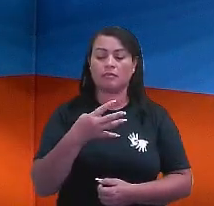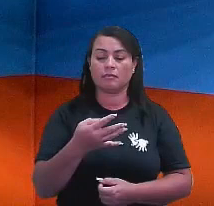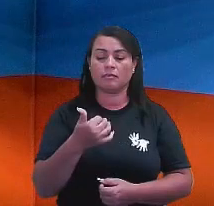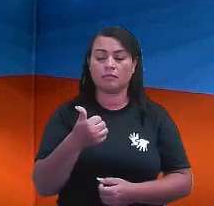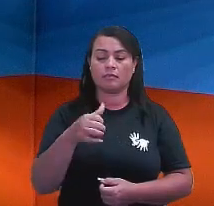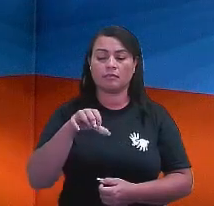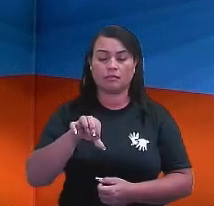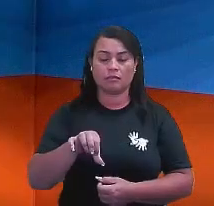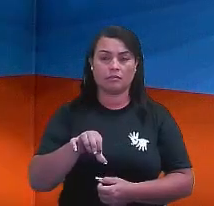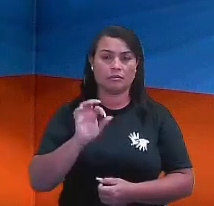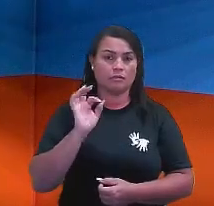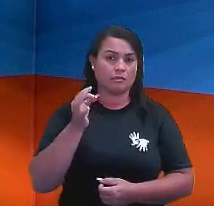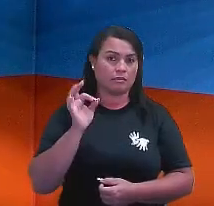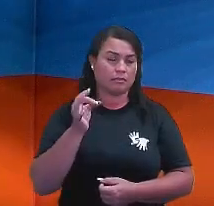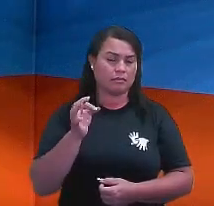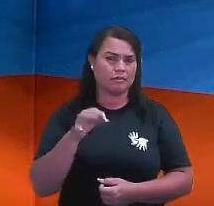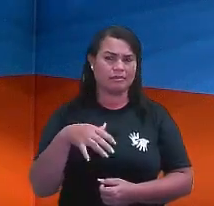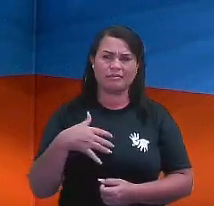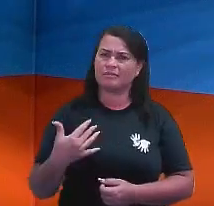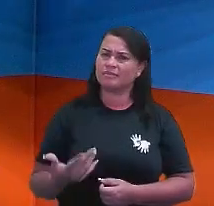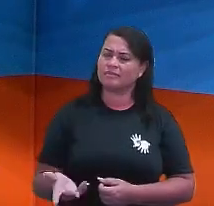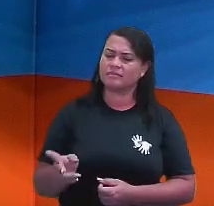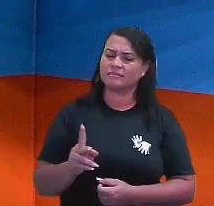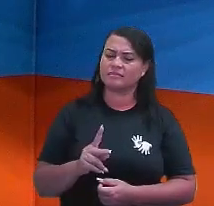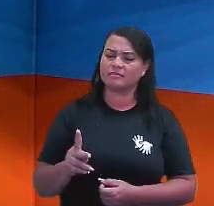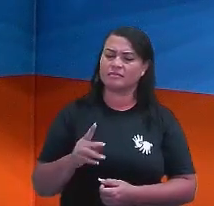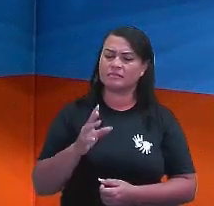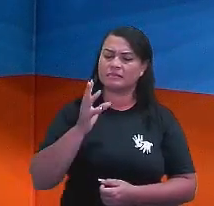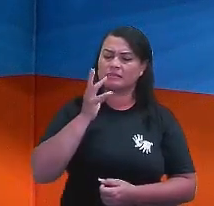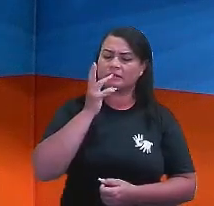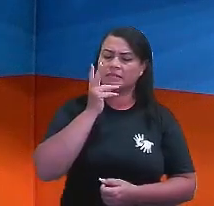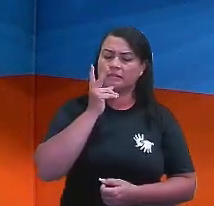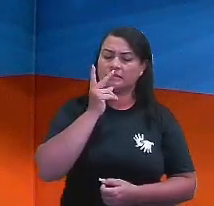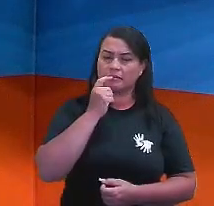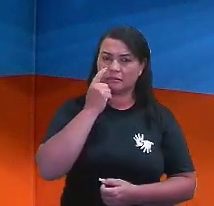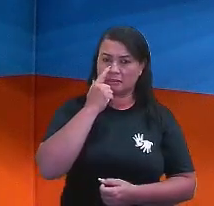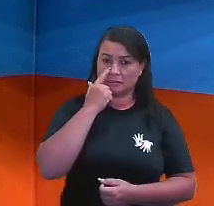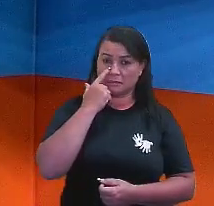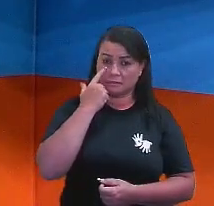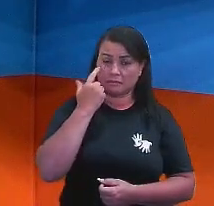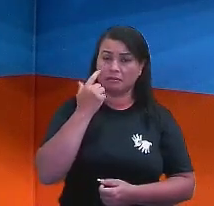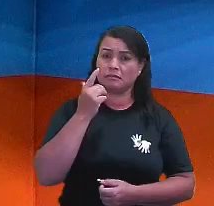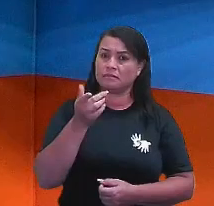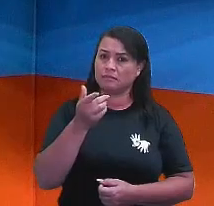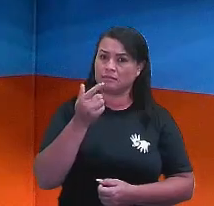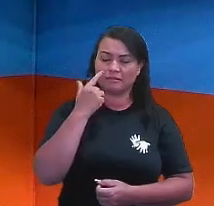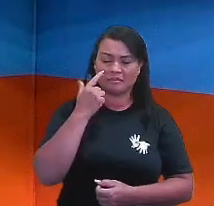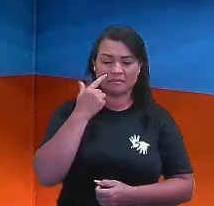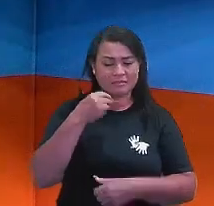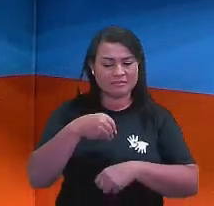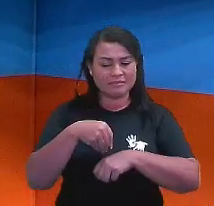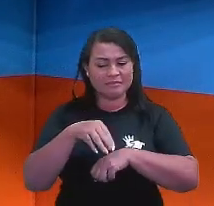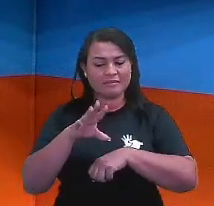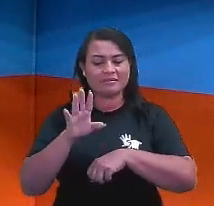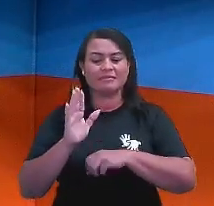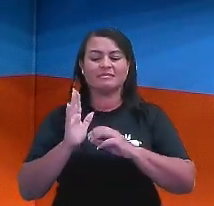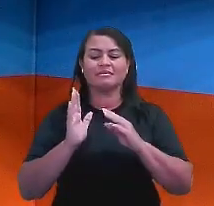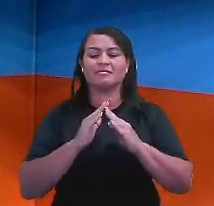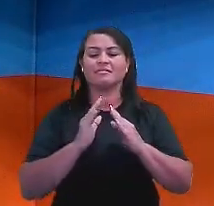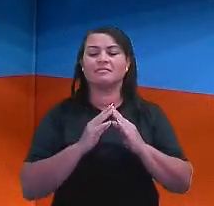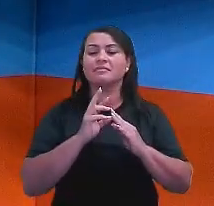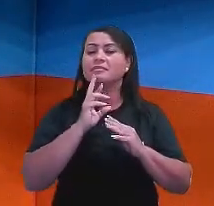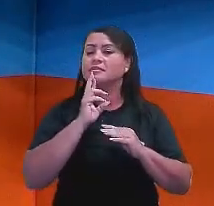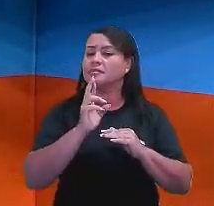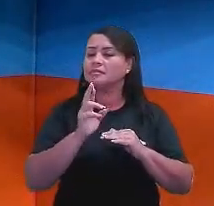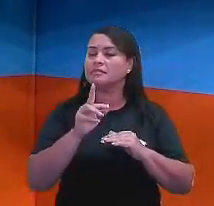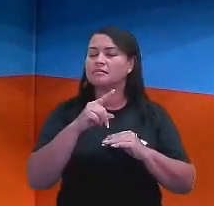4.419. Ai, professora, vai demorar muito para a senhora fazer aí, mas vai aí a tarefa para casa. Pega todos esses números,